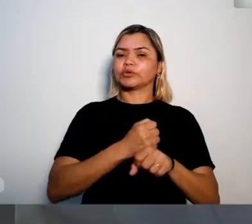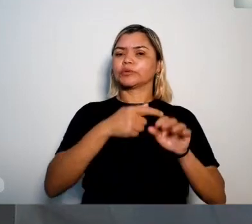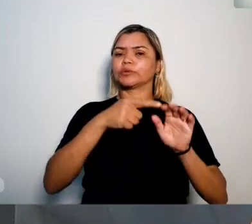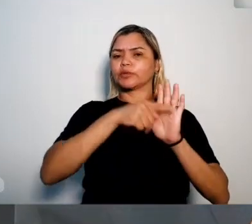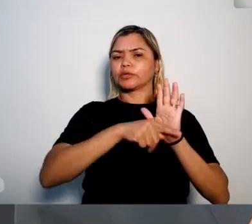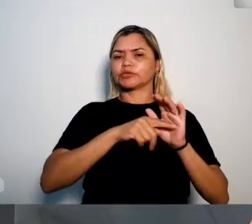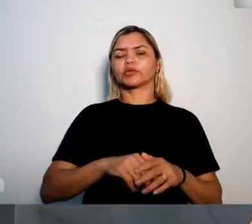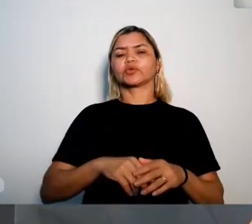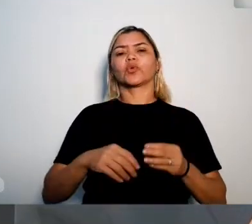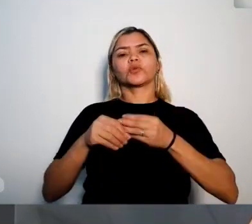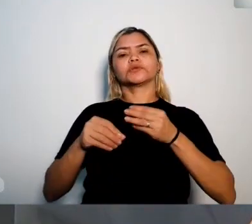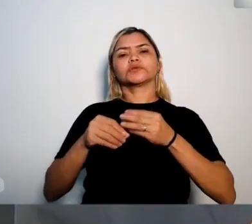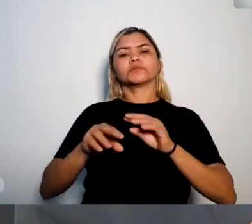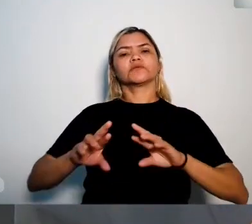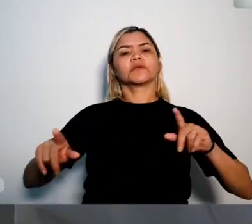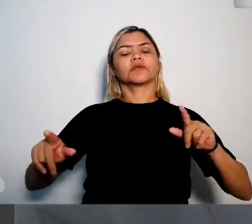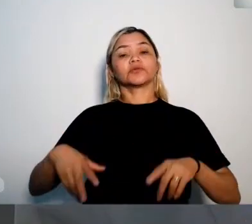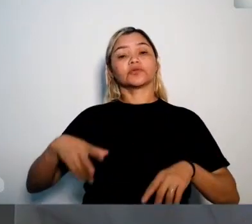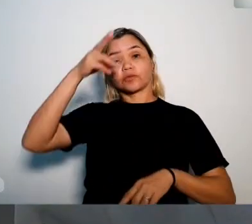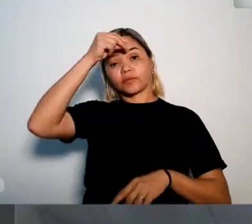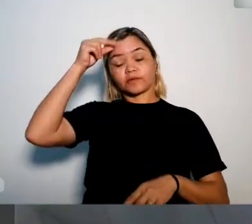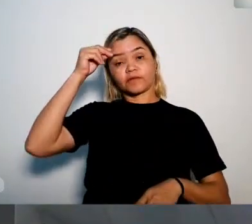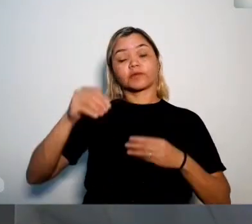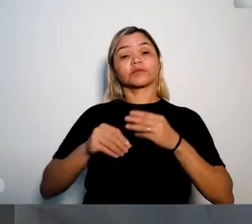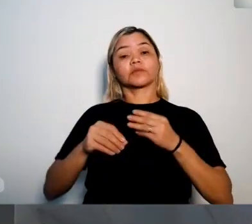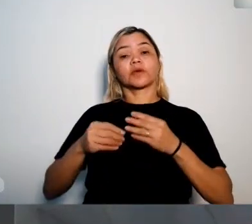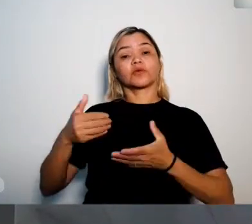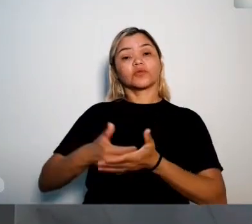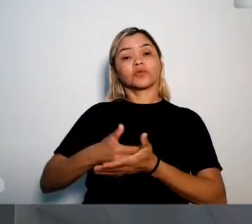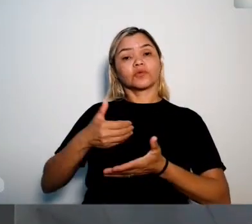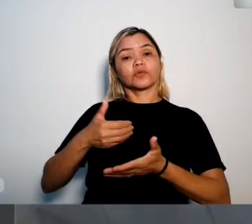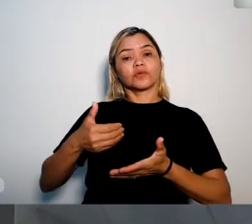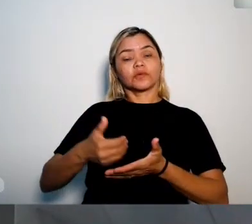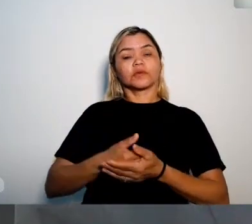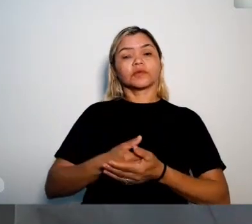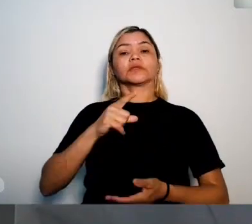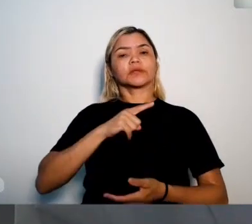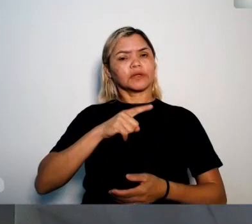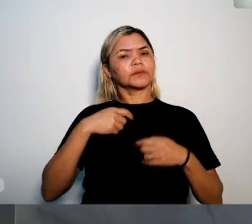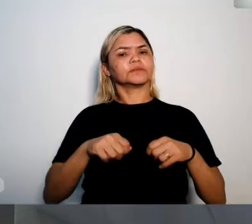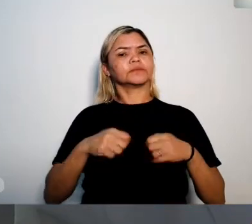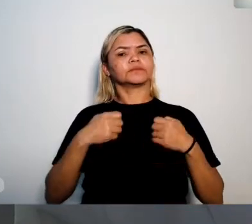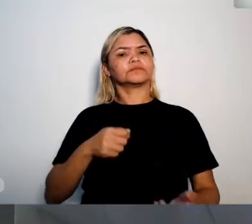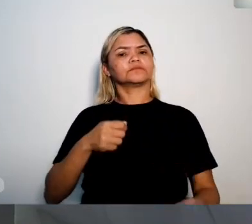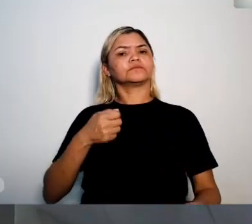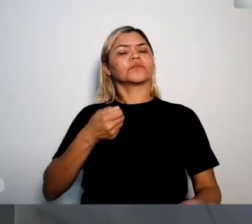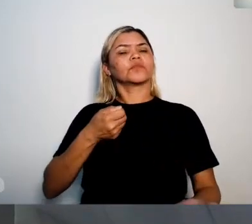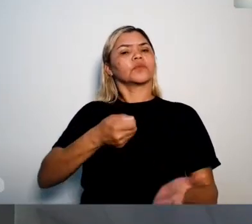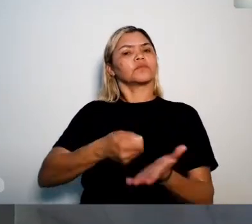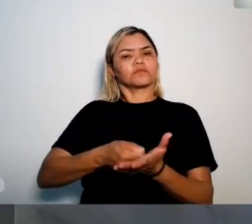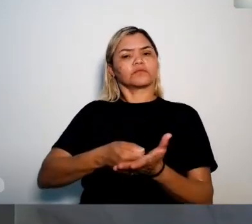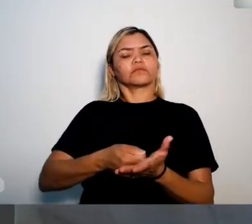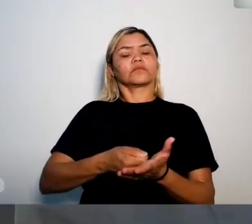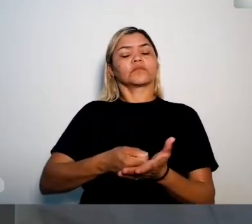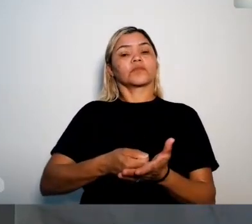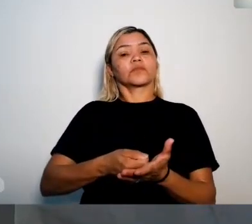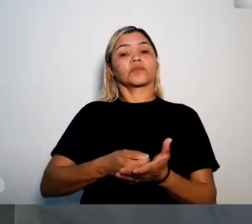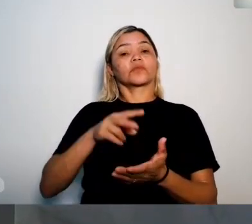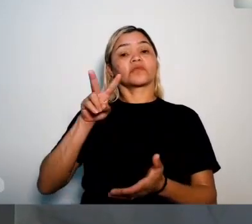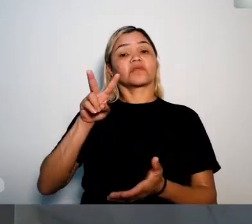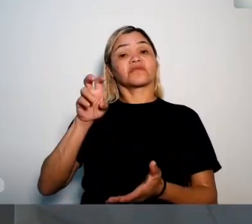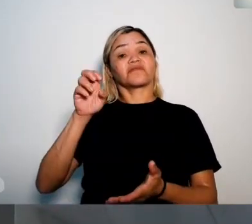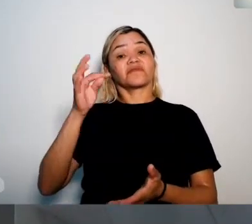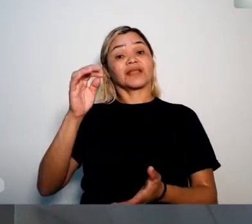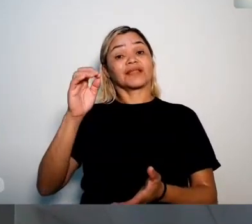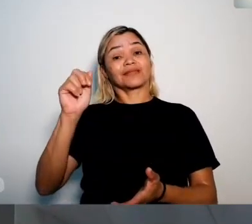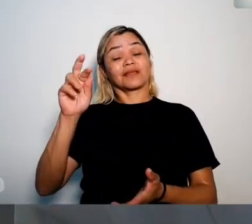O prefeito municipal de Botucatu, ele tem por obrigação ou vetar ou sancionar a lei que